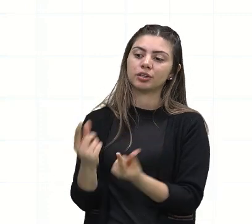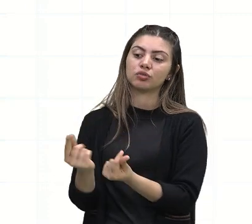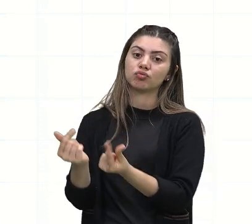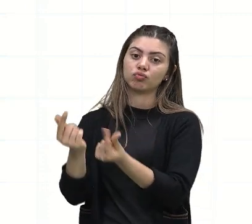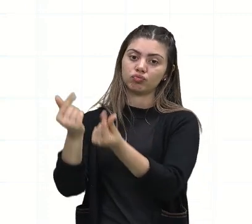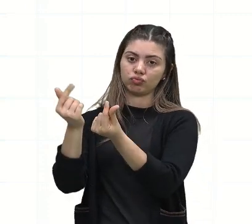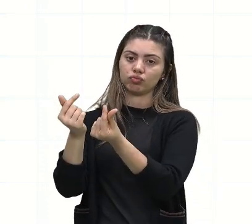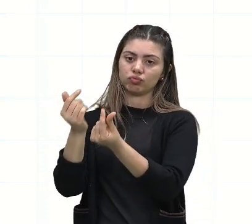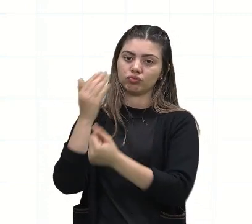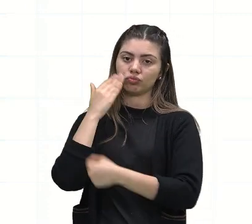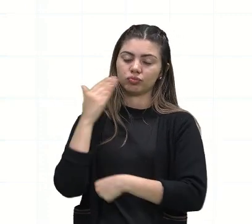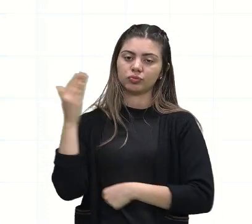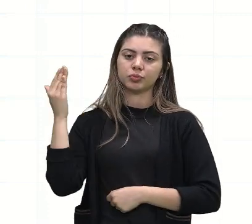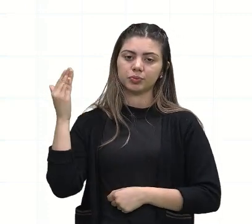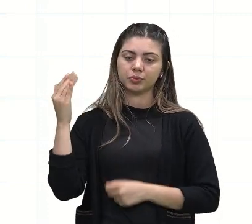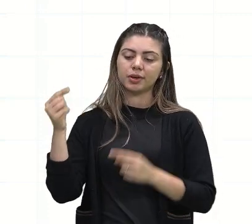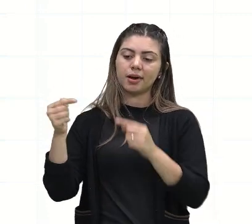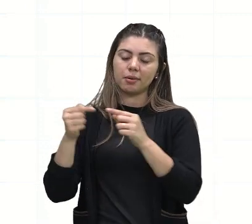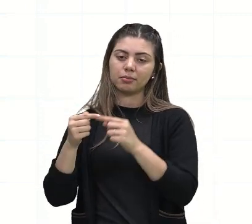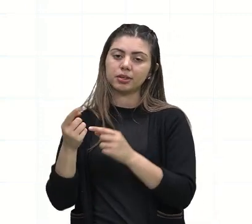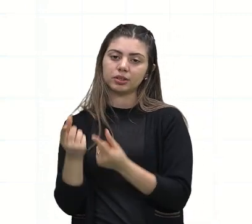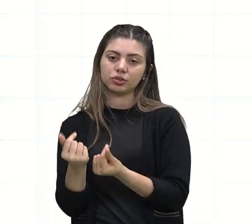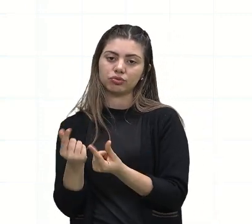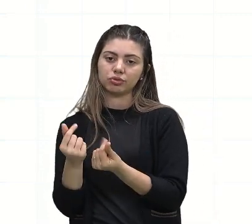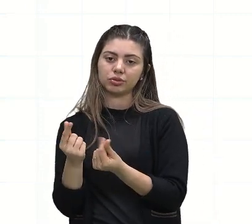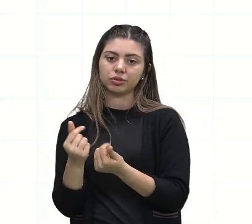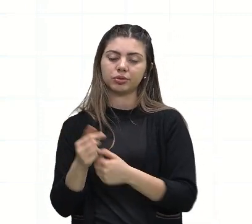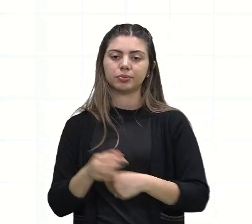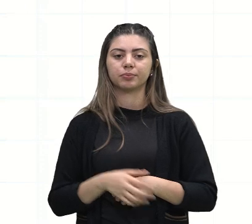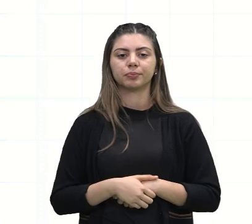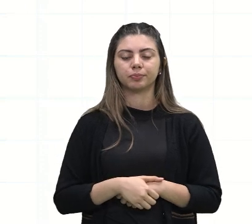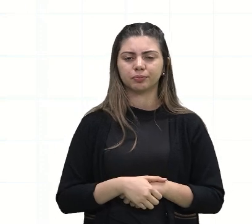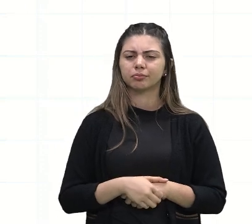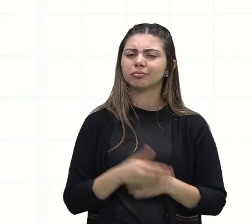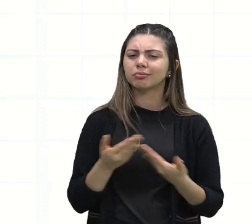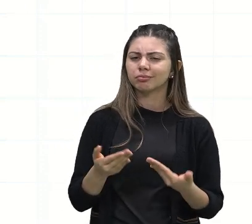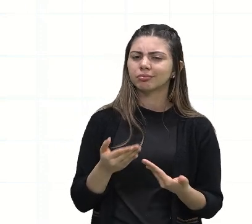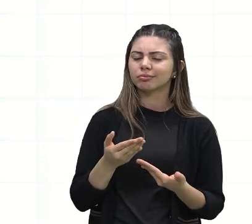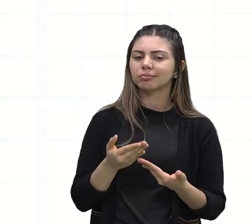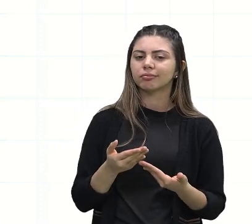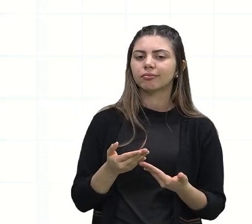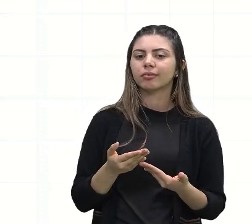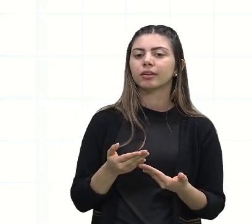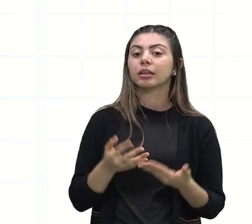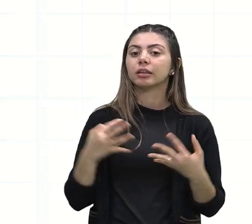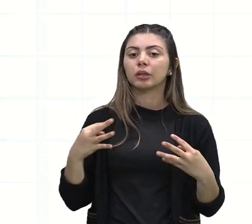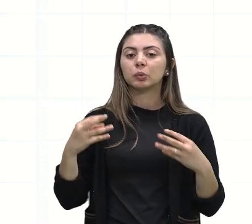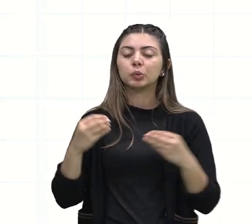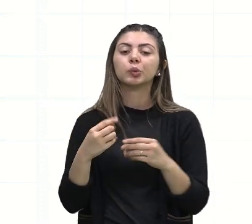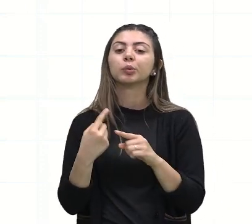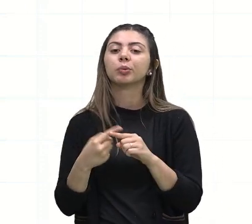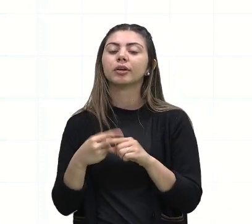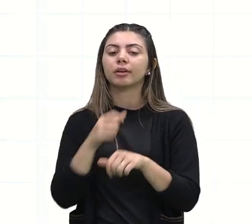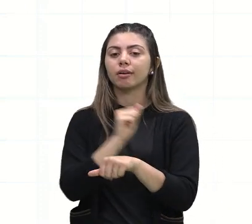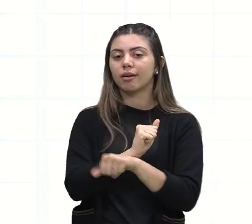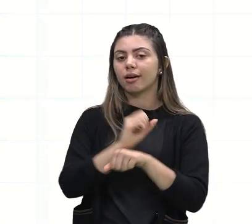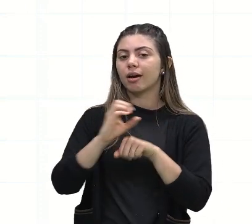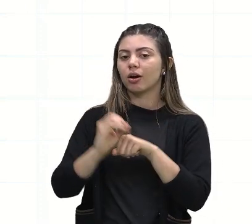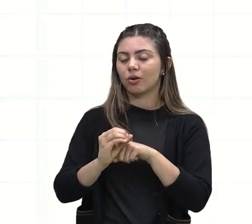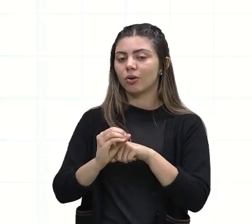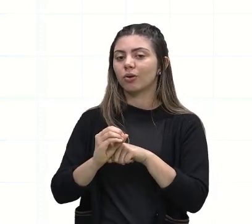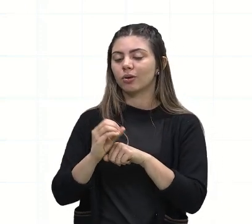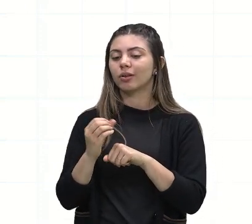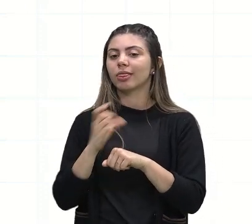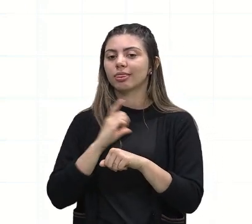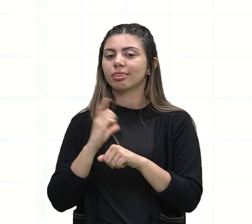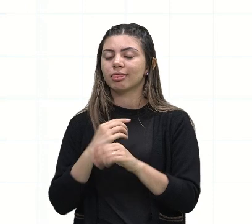dinheiro, né? Valor monetário. Percebem? E tudo por causa de quê? Do artigo que está antecedendo